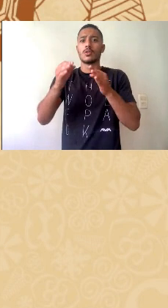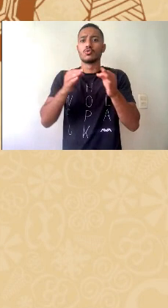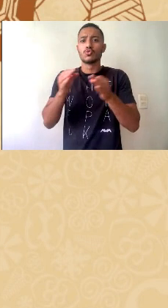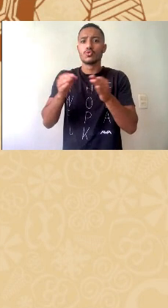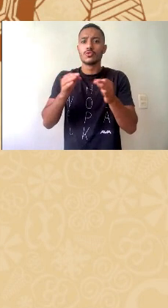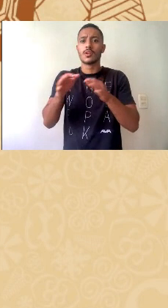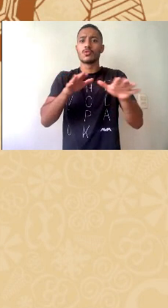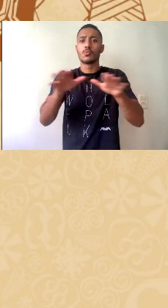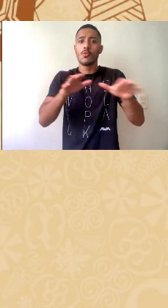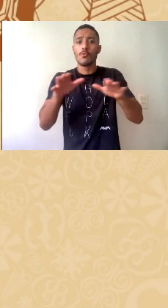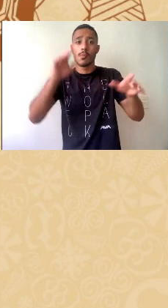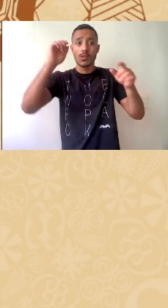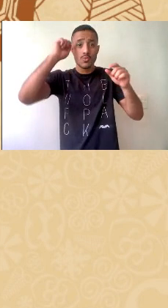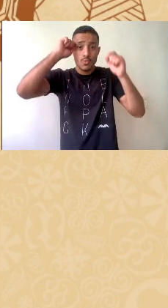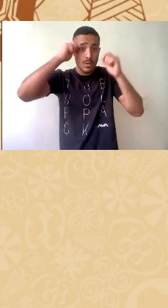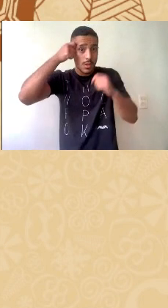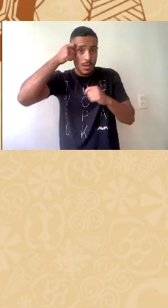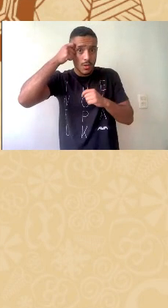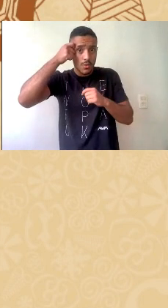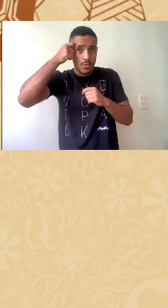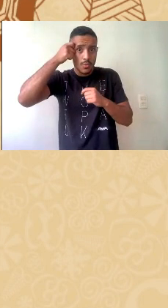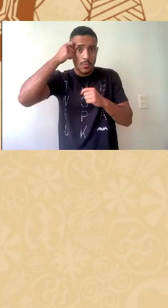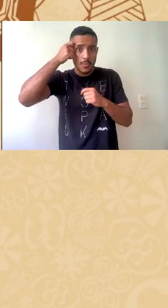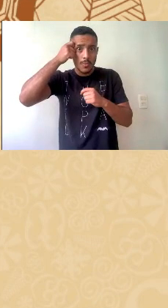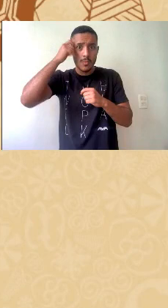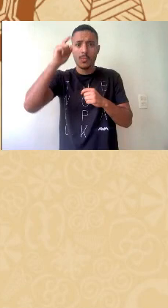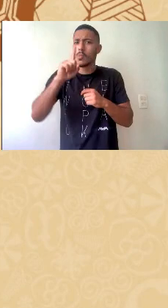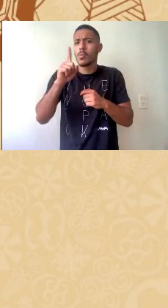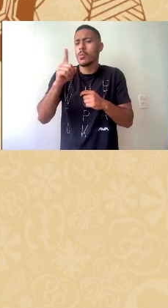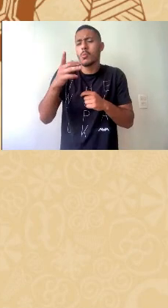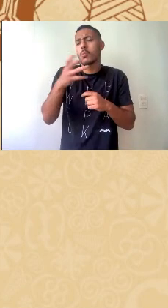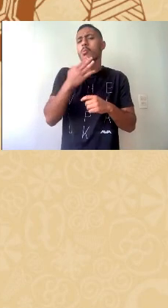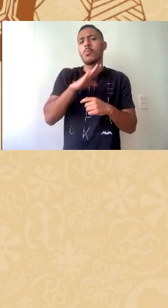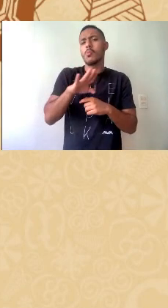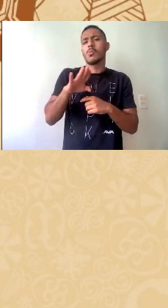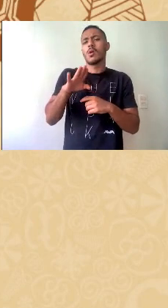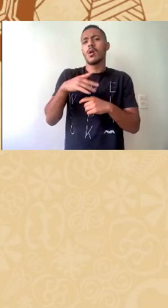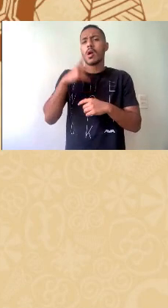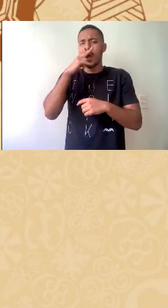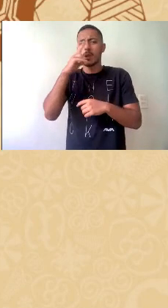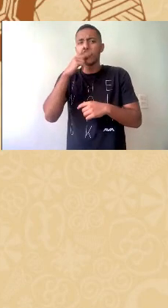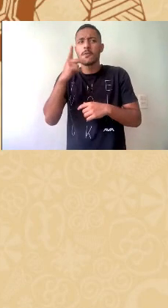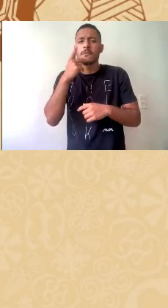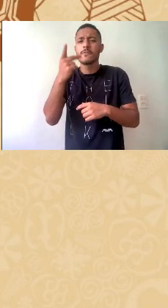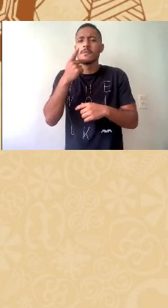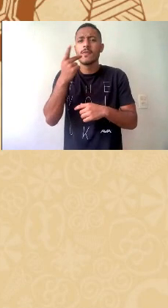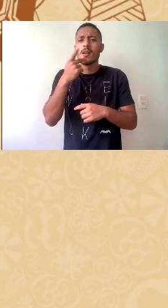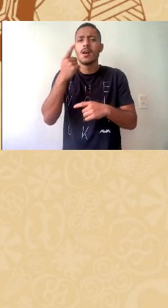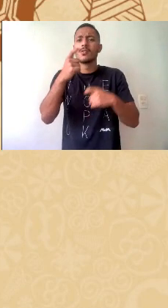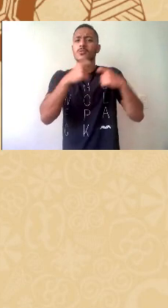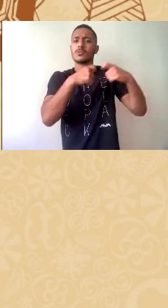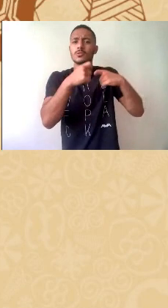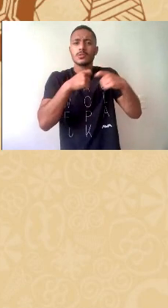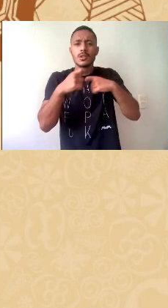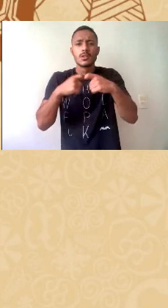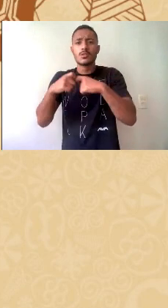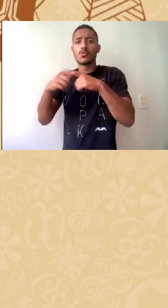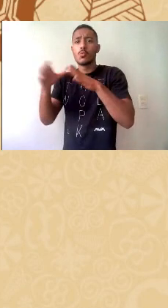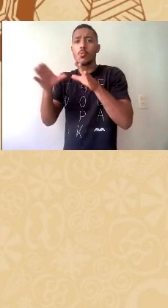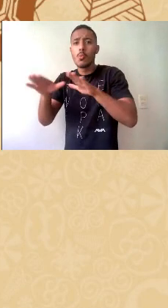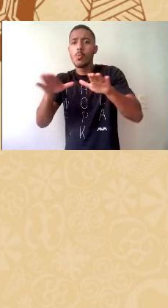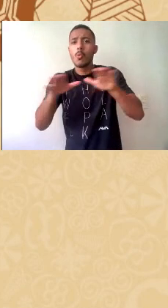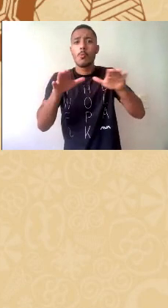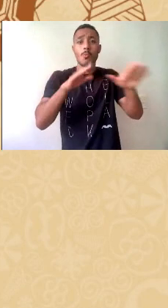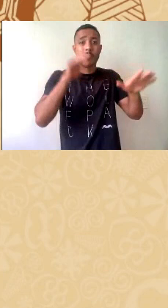né? Que não queria, né, achava que falar do sexismo dentro do movimento negro era dividir a luta.